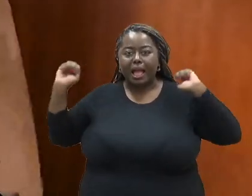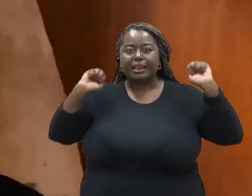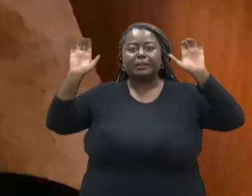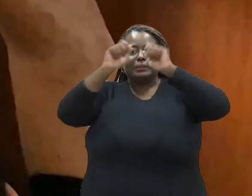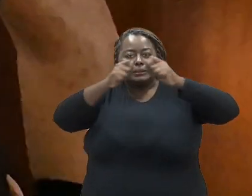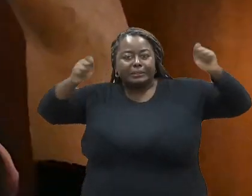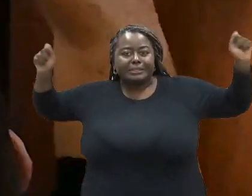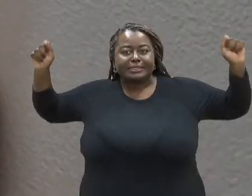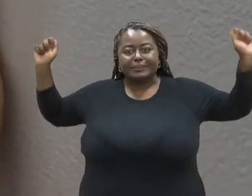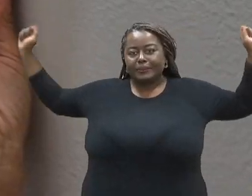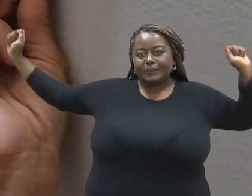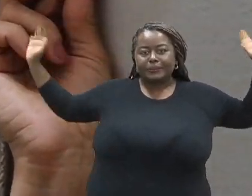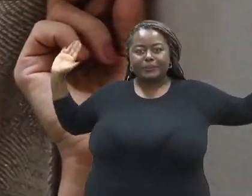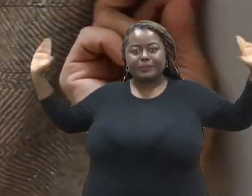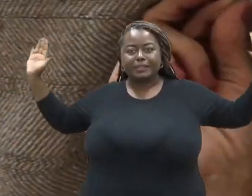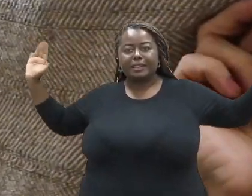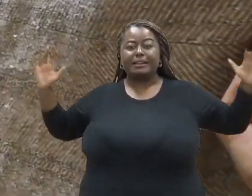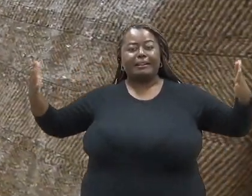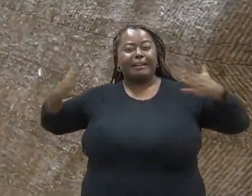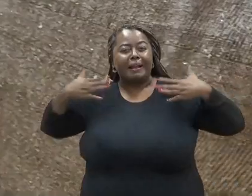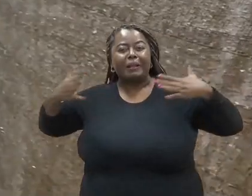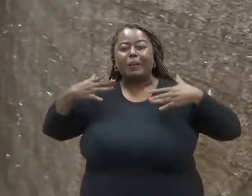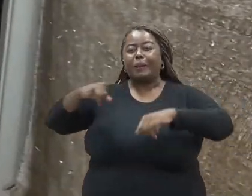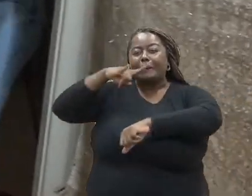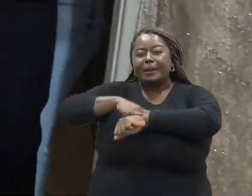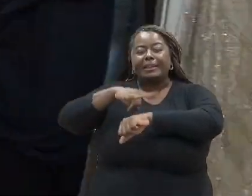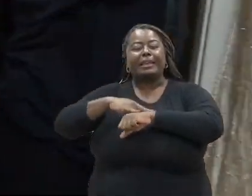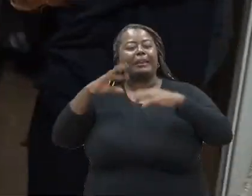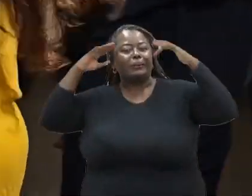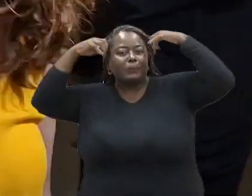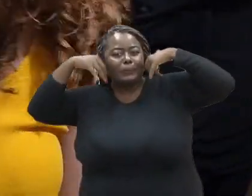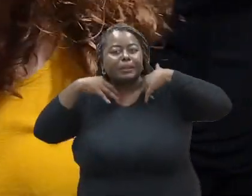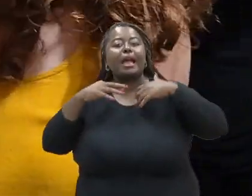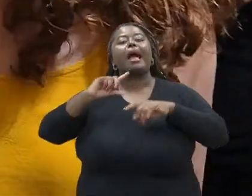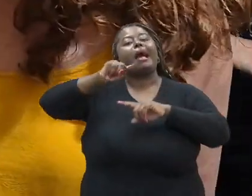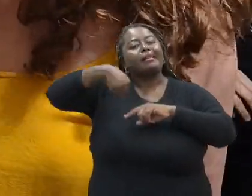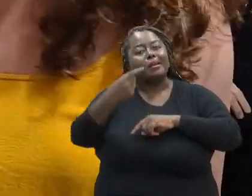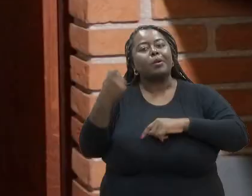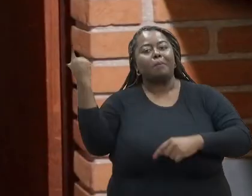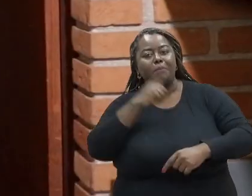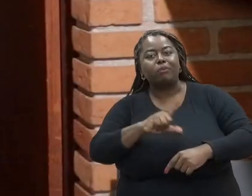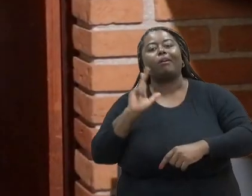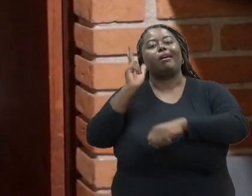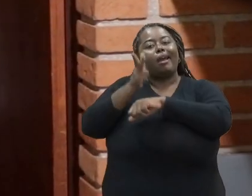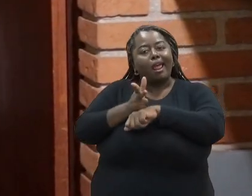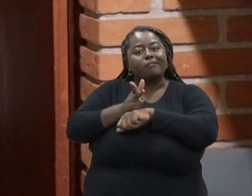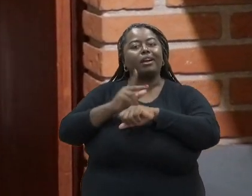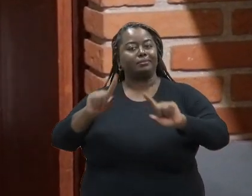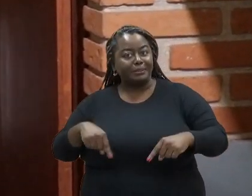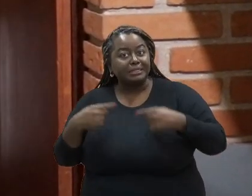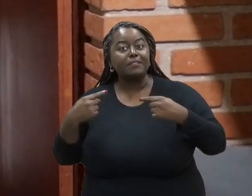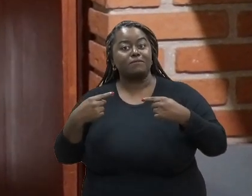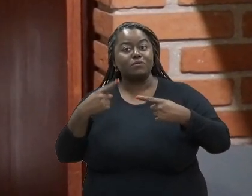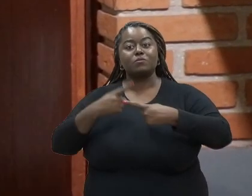lado segurando, e aquele calor, e o banheiro. E aí, depois de muito tempo, a gente conseguiu gravar a cena. Foi um desafio muito grande,